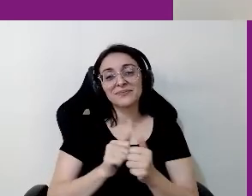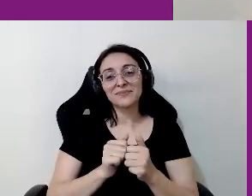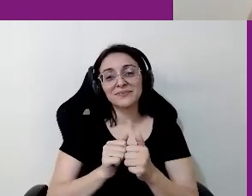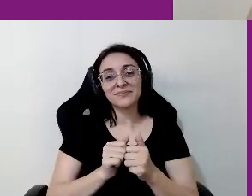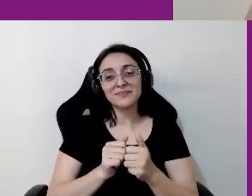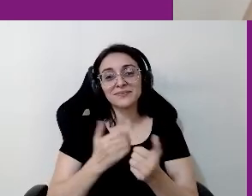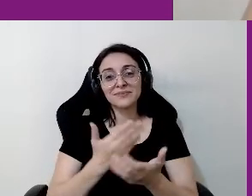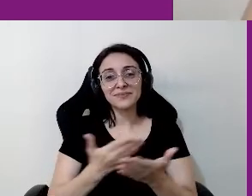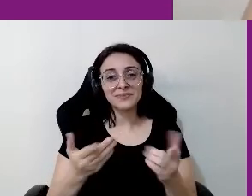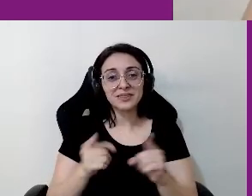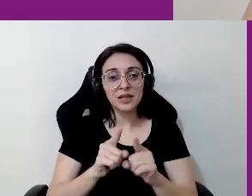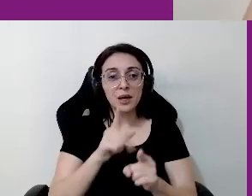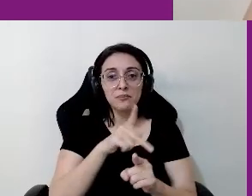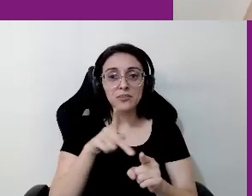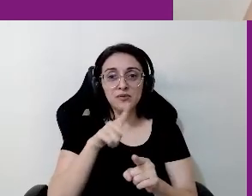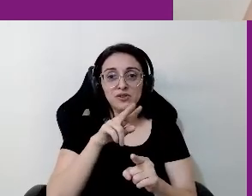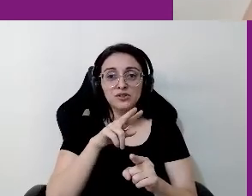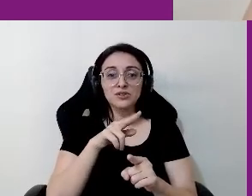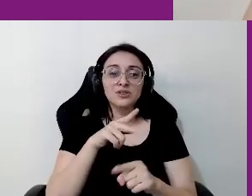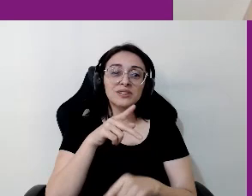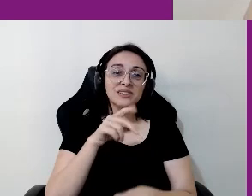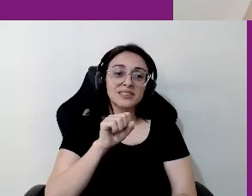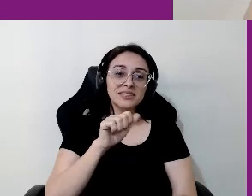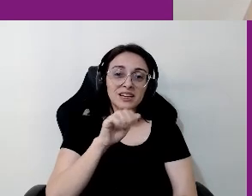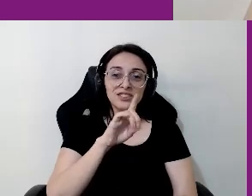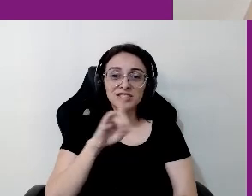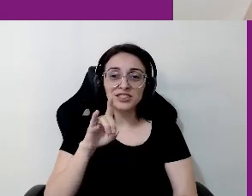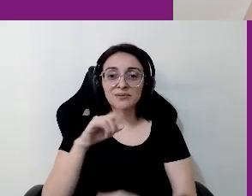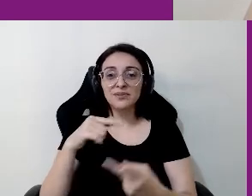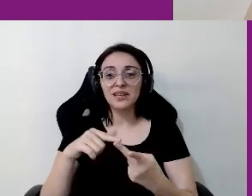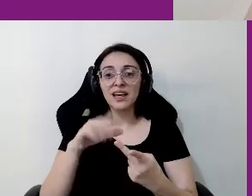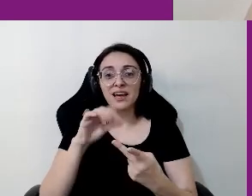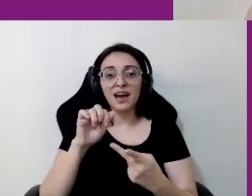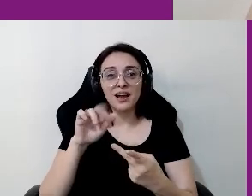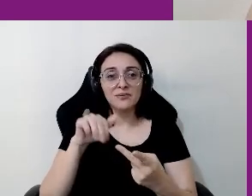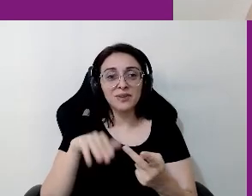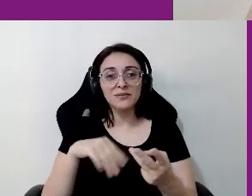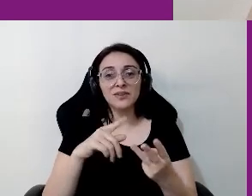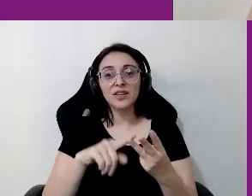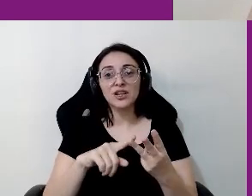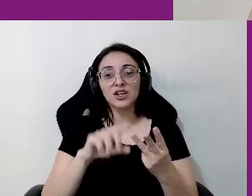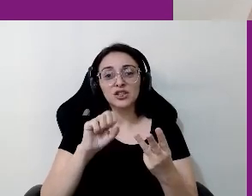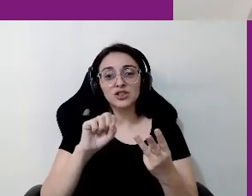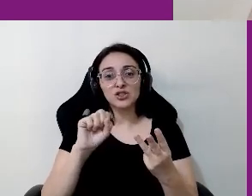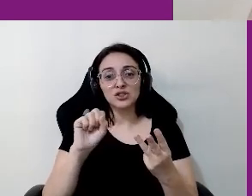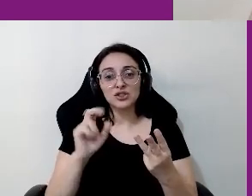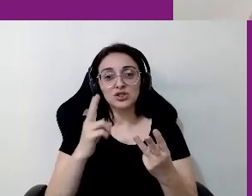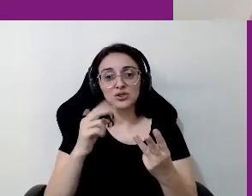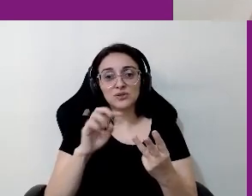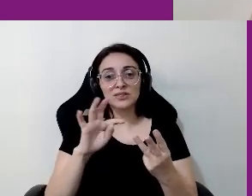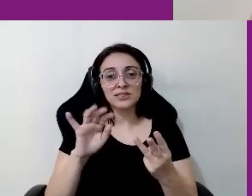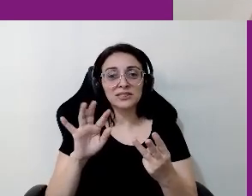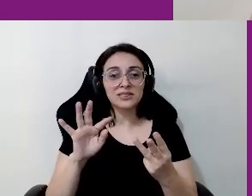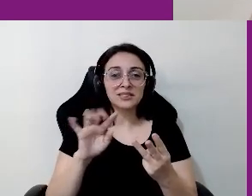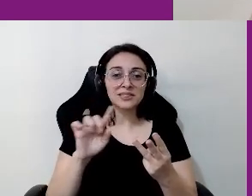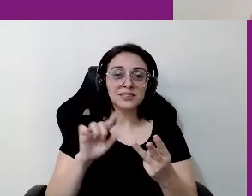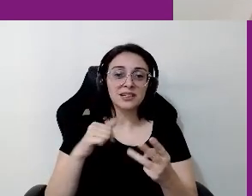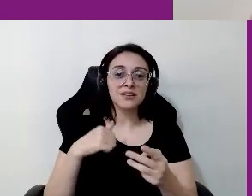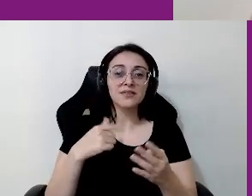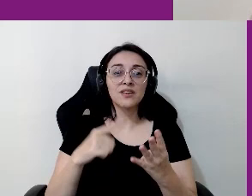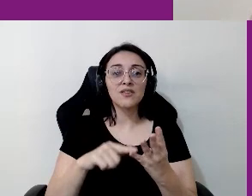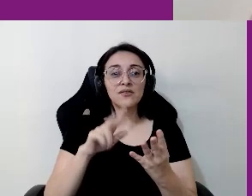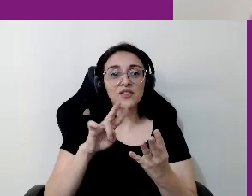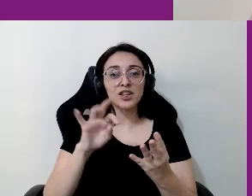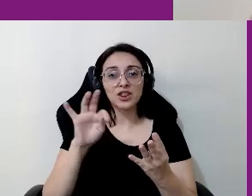está aqui, professor Sadi, professora Carmen, professor Schultz. Agradecer a Vitor e Sadi